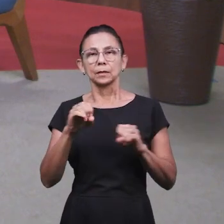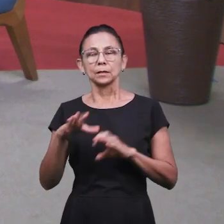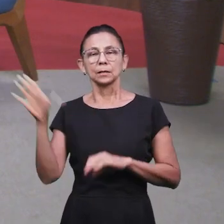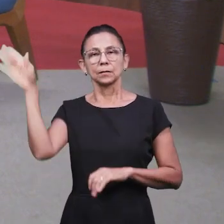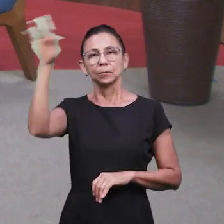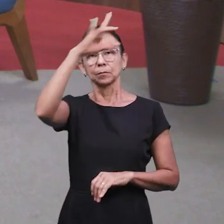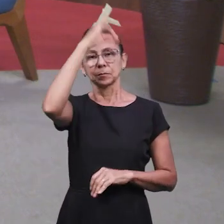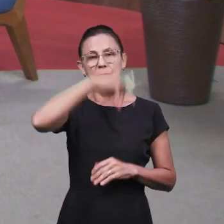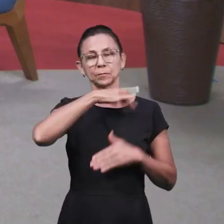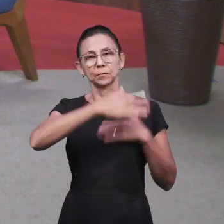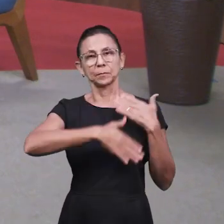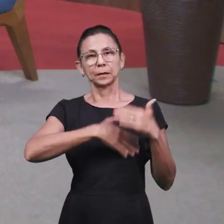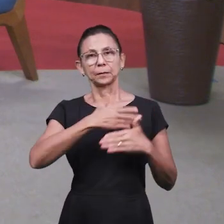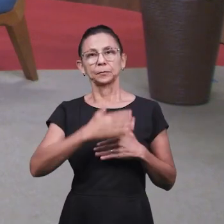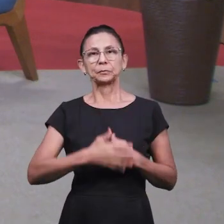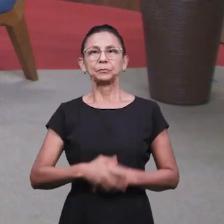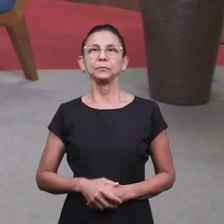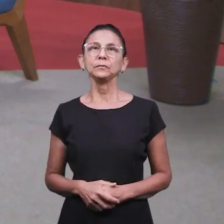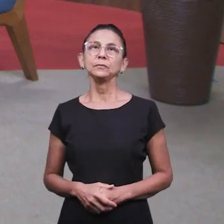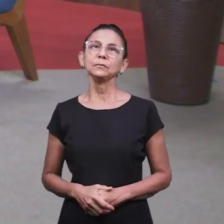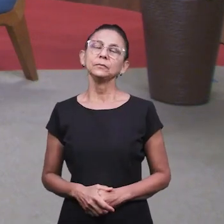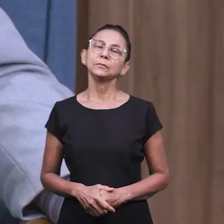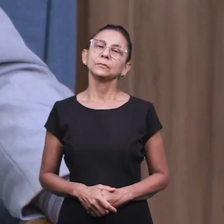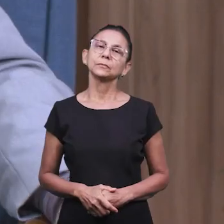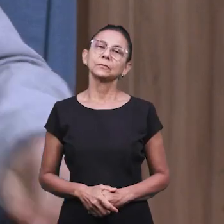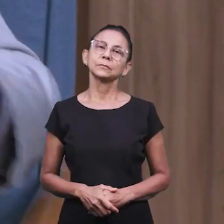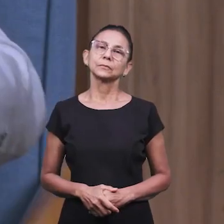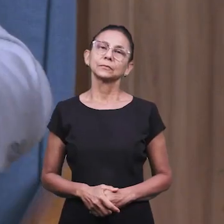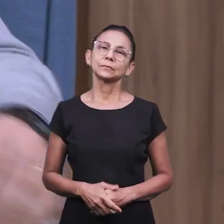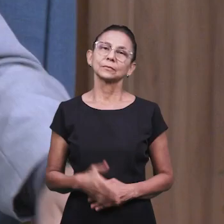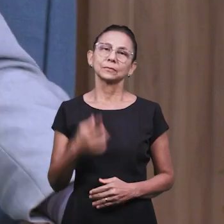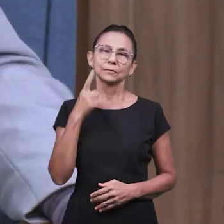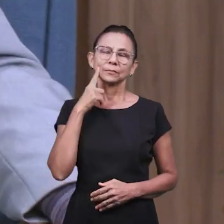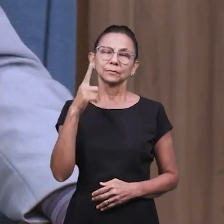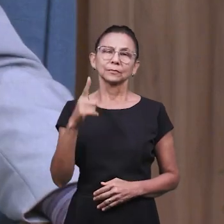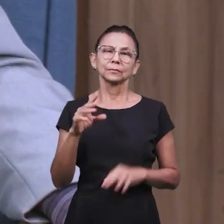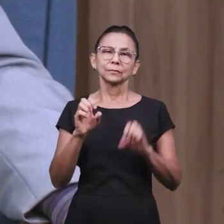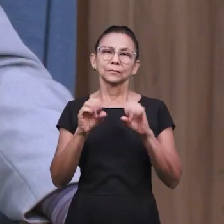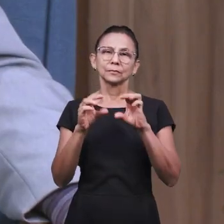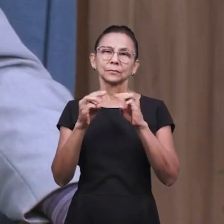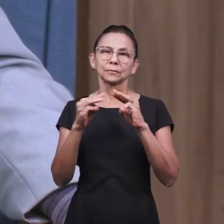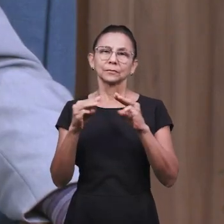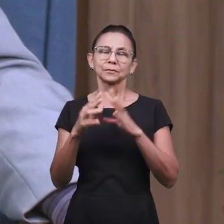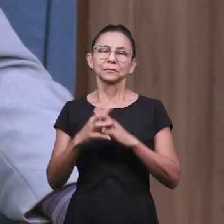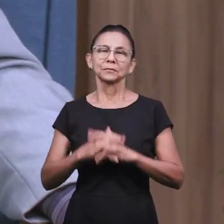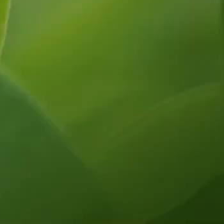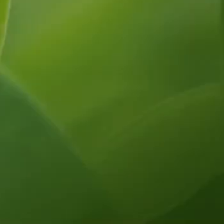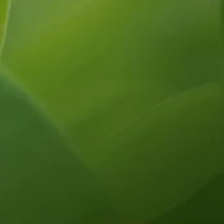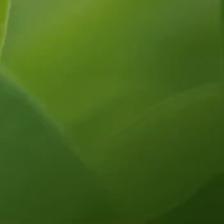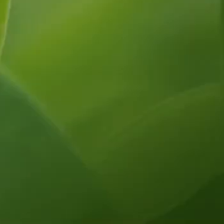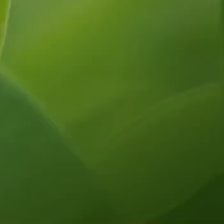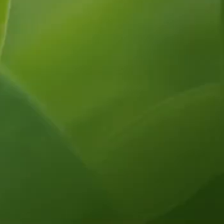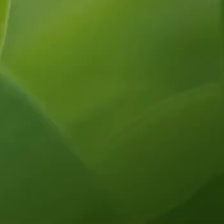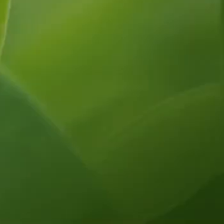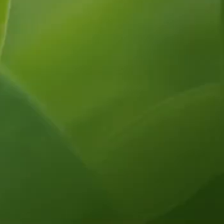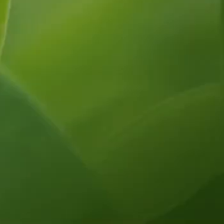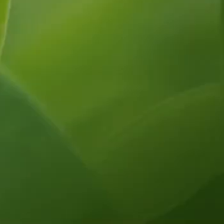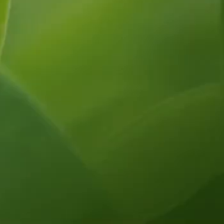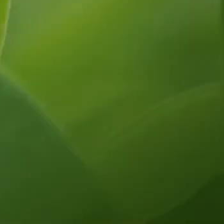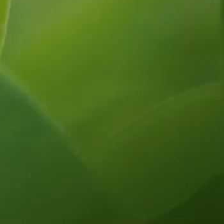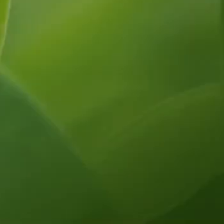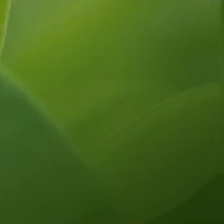tema Enchei-vos do Espírito Santo. Você fica agora com o quadro Lições do Manaim.